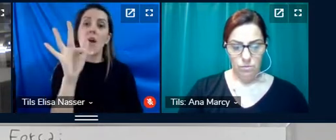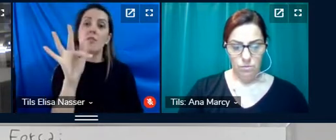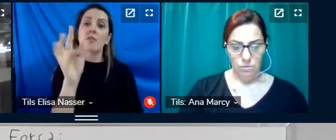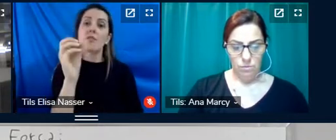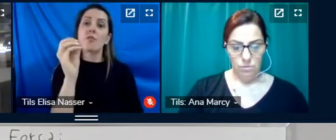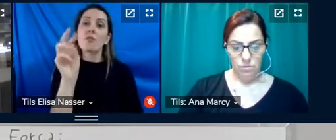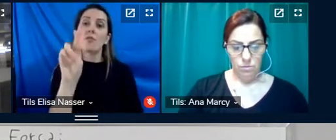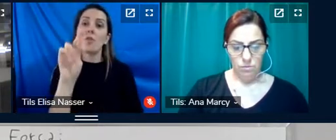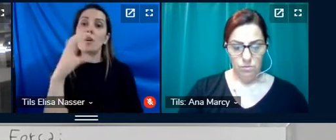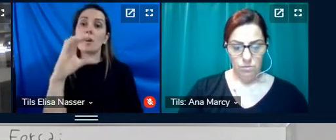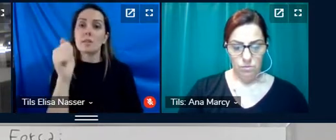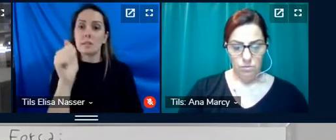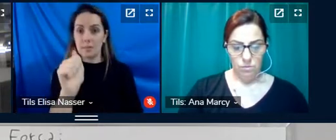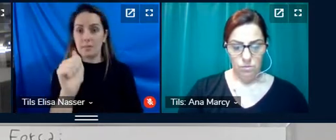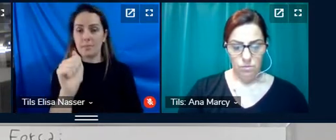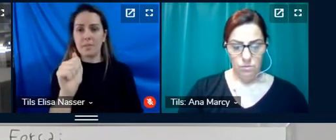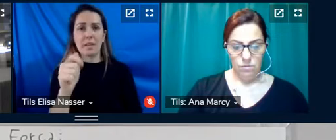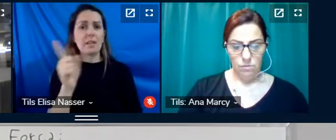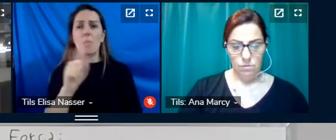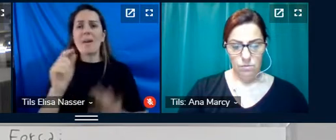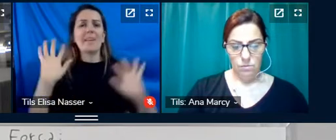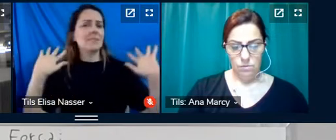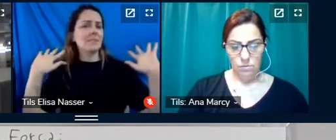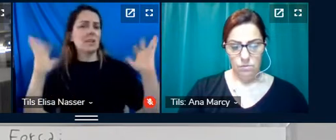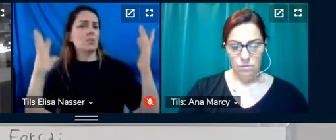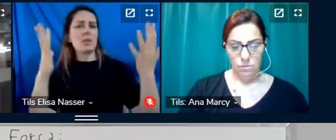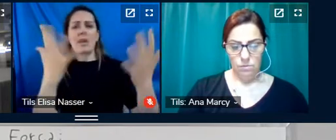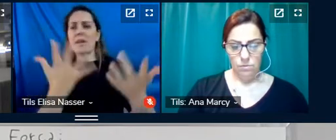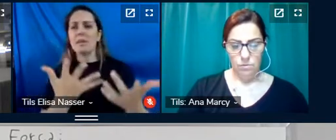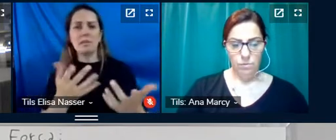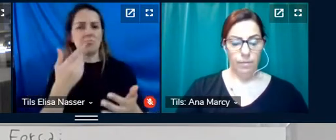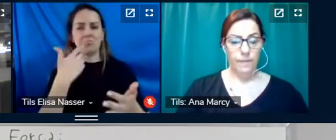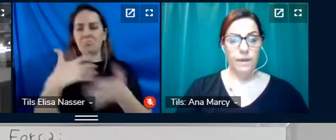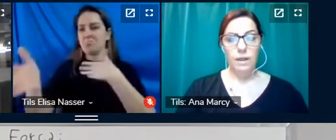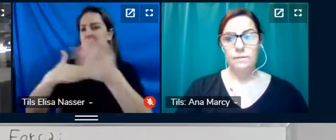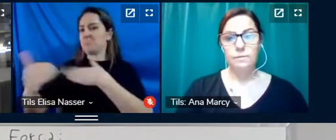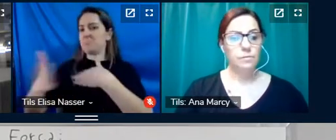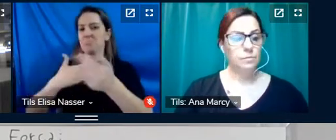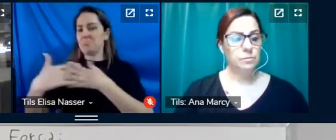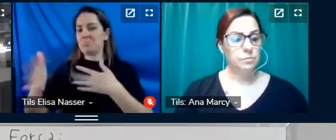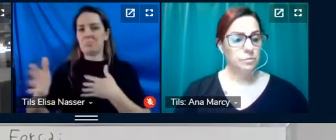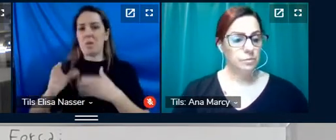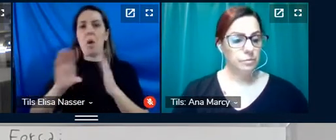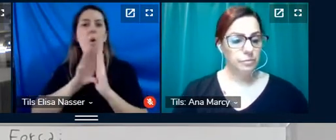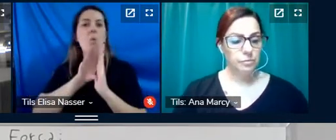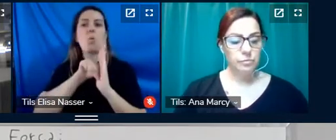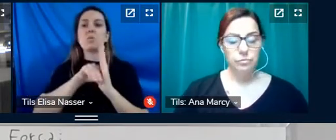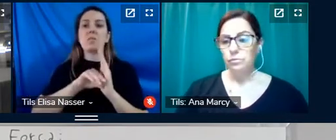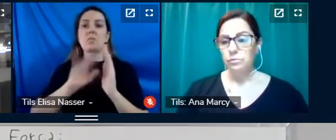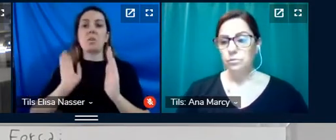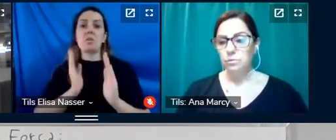os nossos conceitos. Né? A natureza está se lixando para os conceitos que a gente cria. Né?